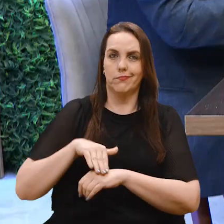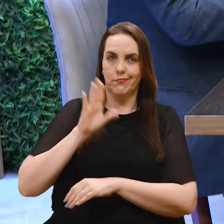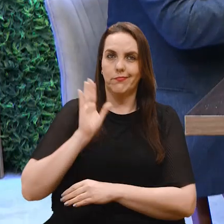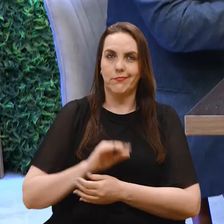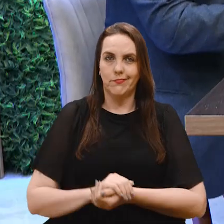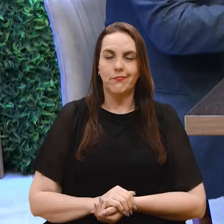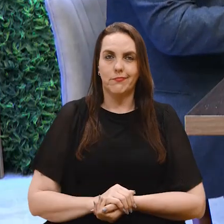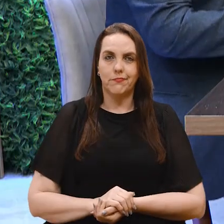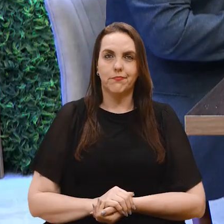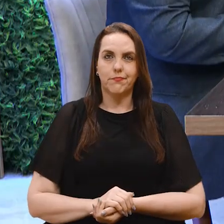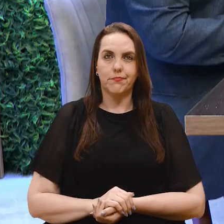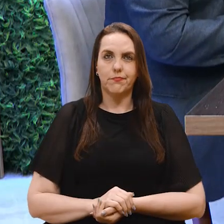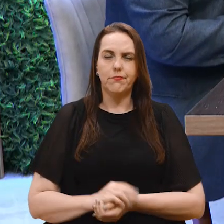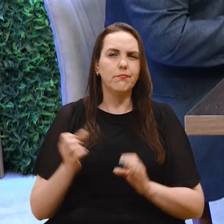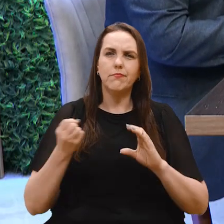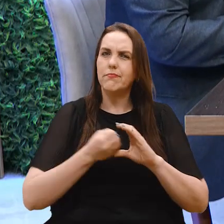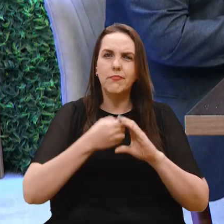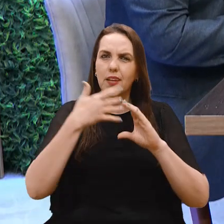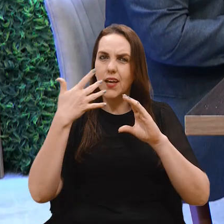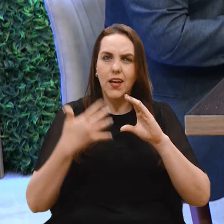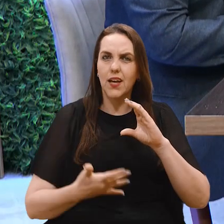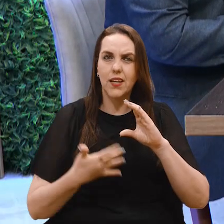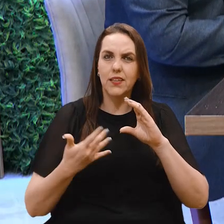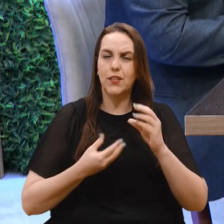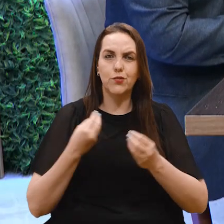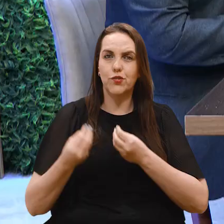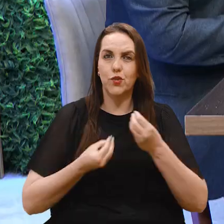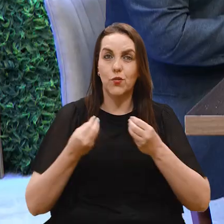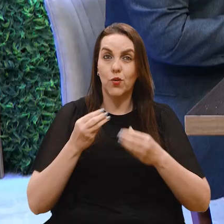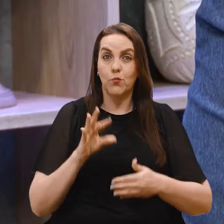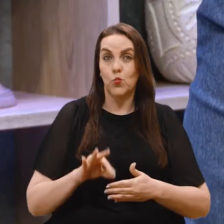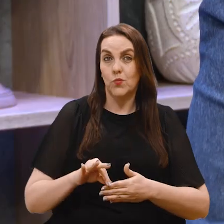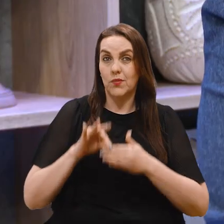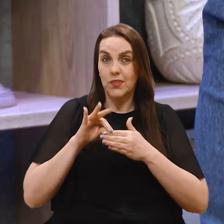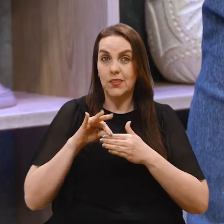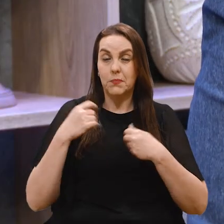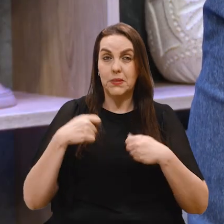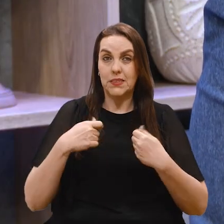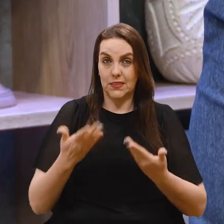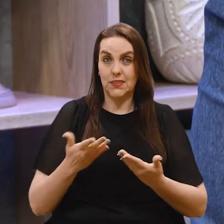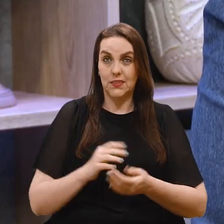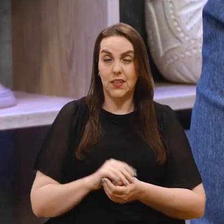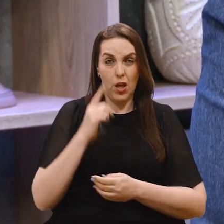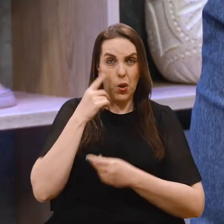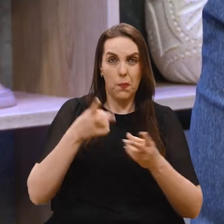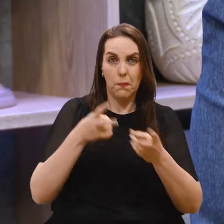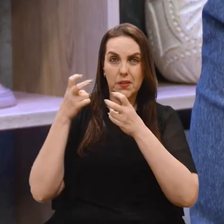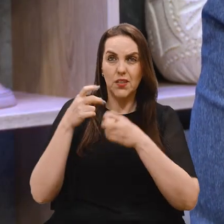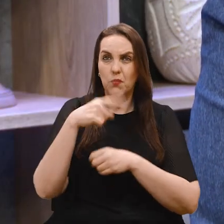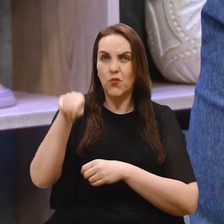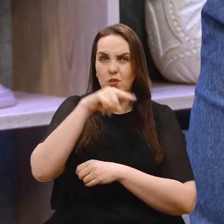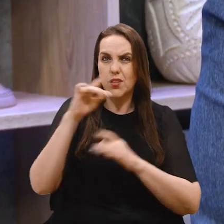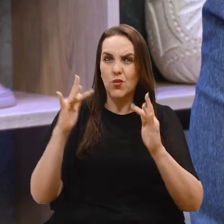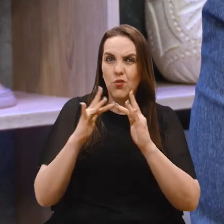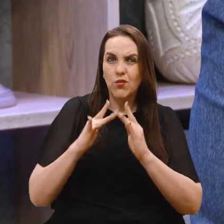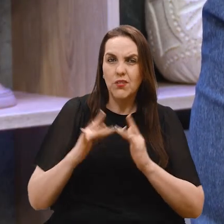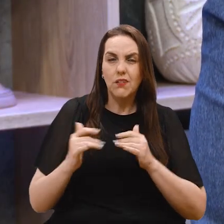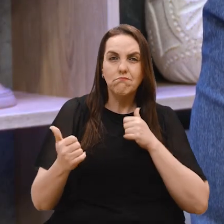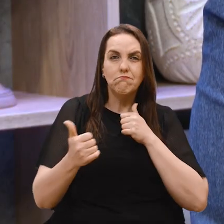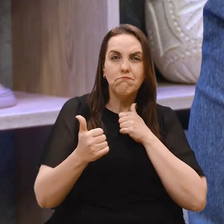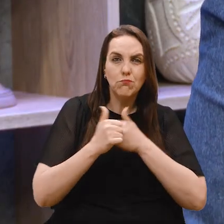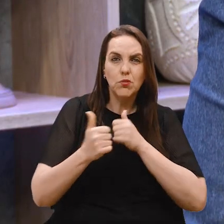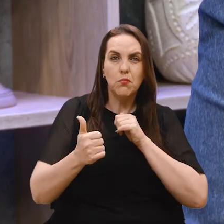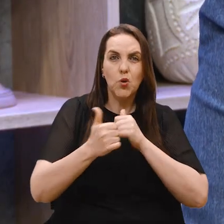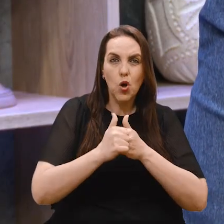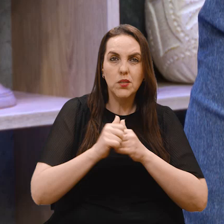as características, digamos assim, que uma liderança deve ter? Porque eu vejo que vocês têm um contato muito próximo com a população,